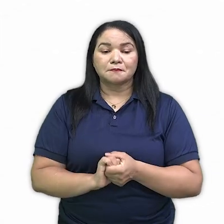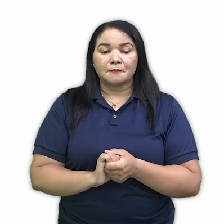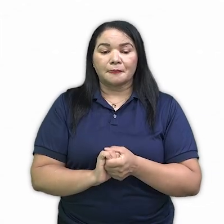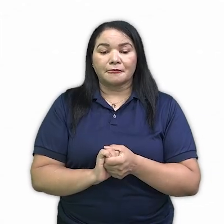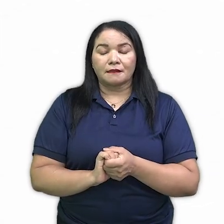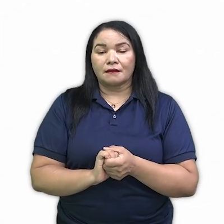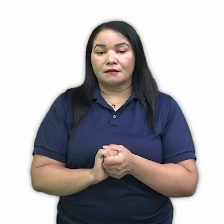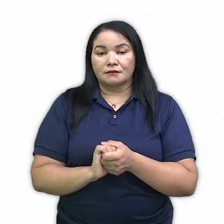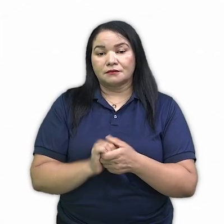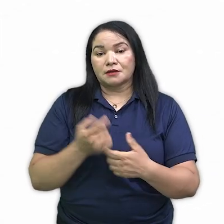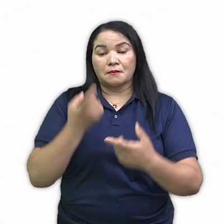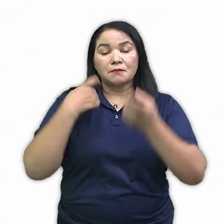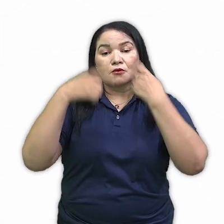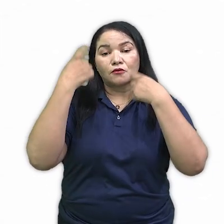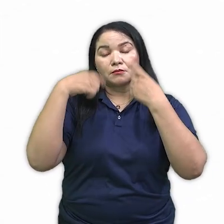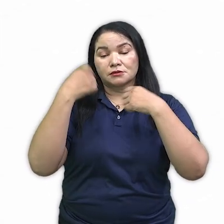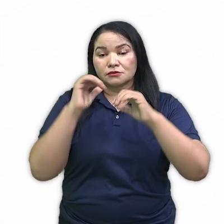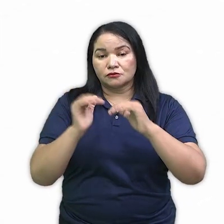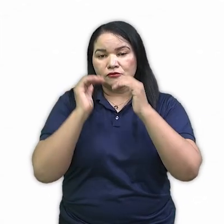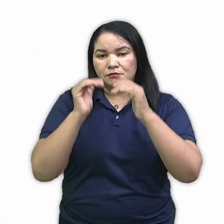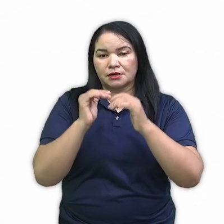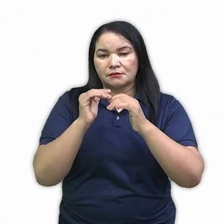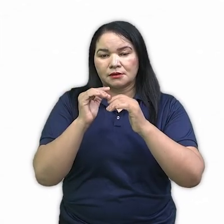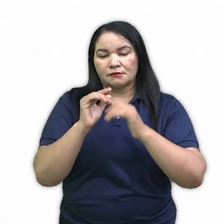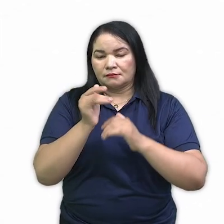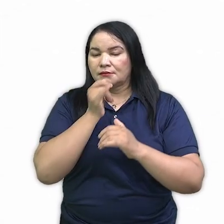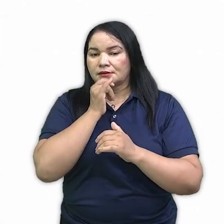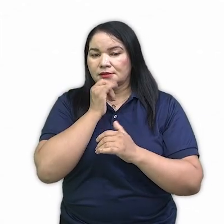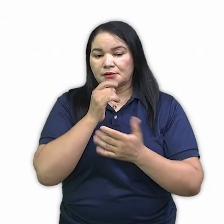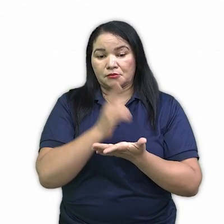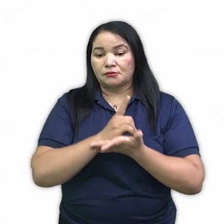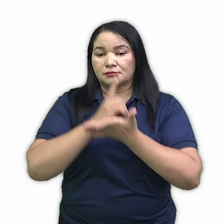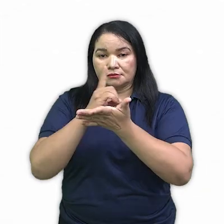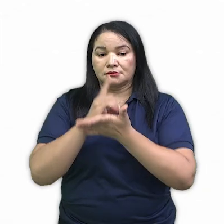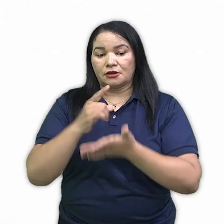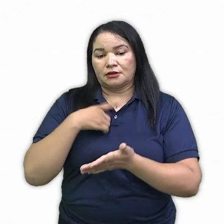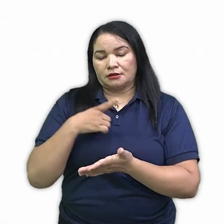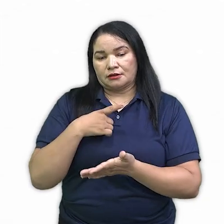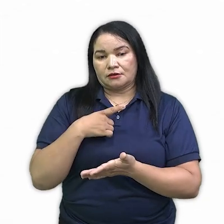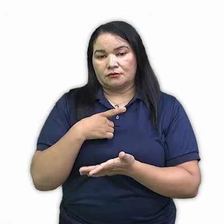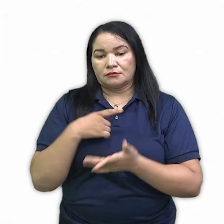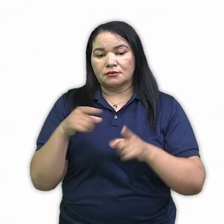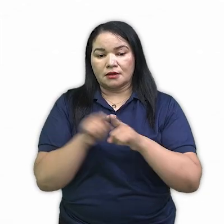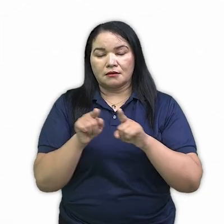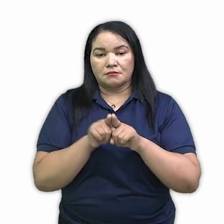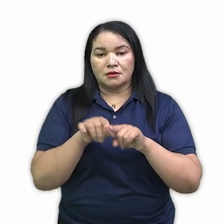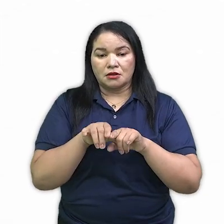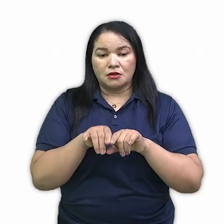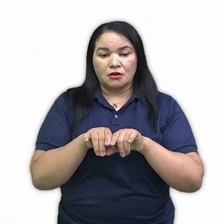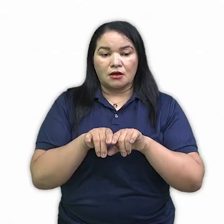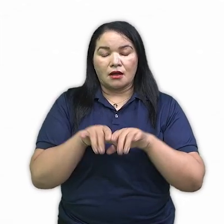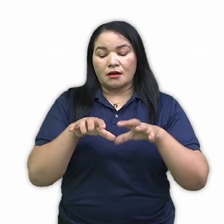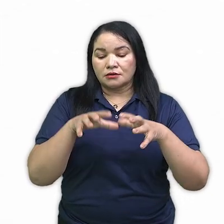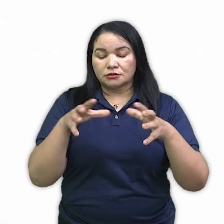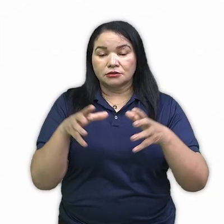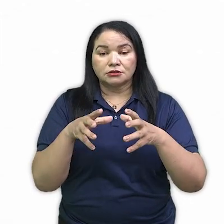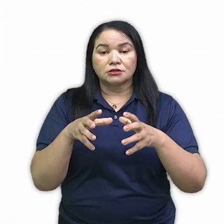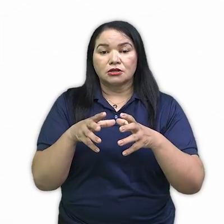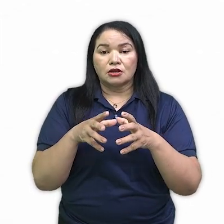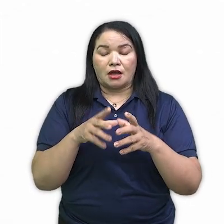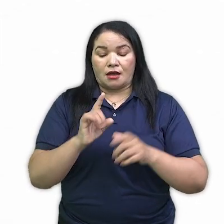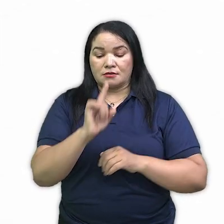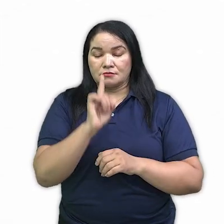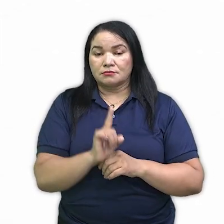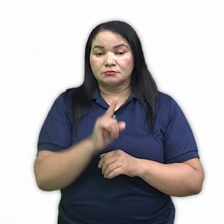identificação de uma preocupação suprema. Mostra que não conseguimos viver apenas no círculo restrito de